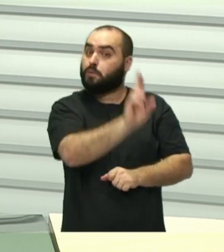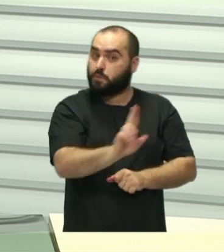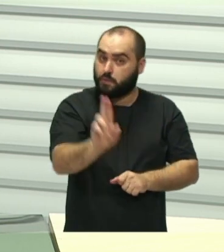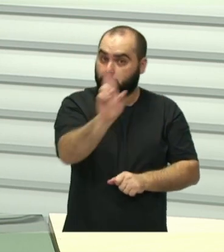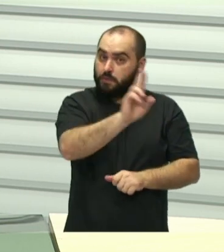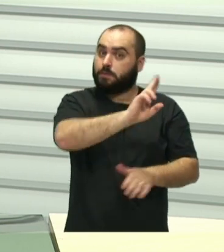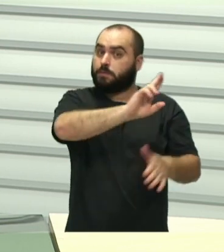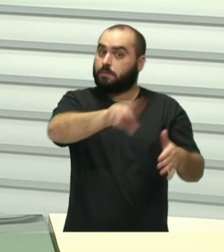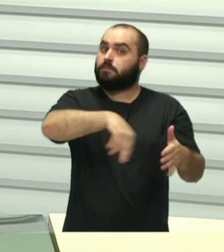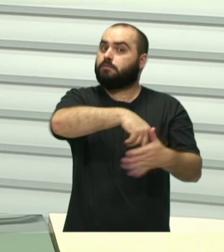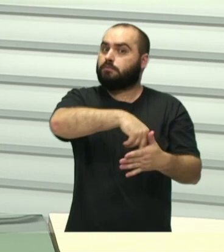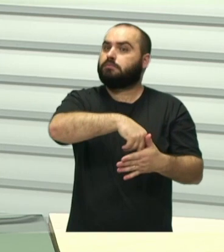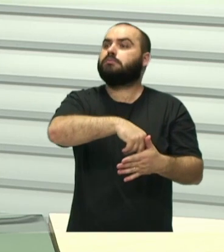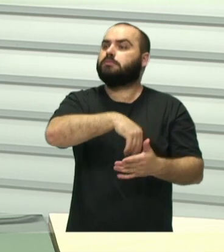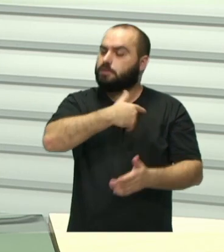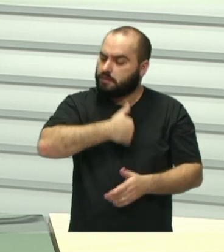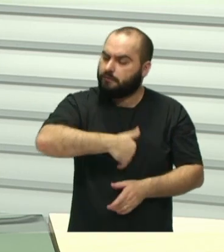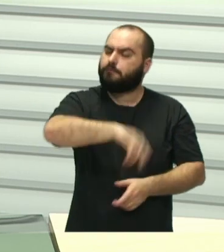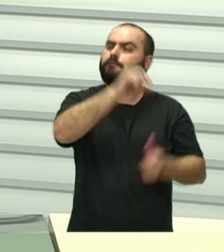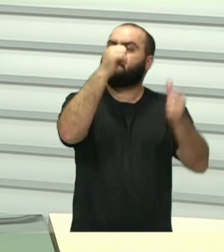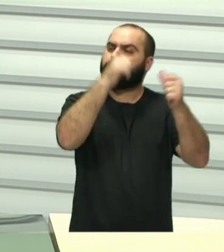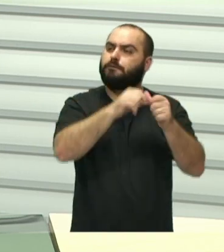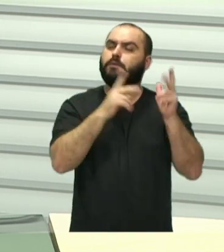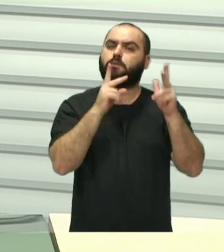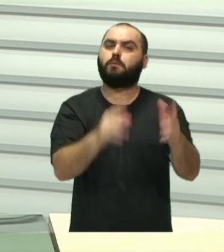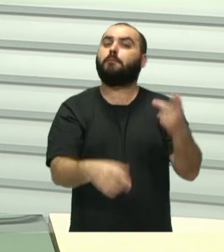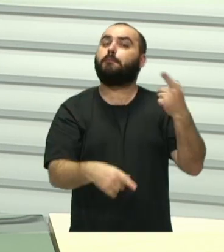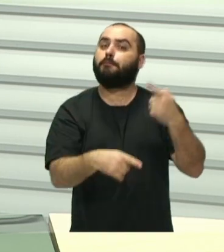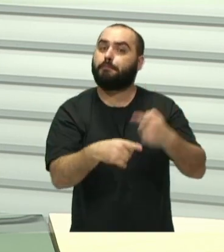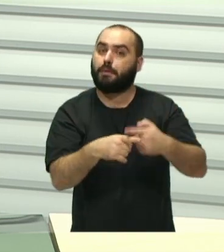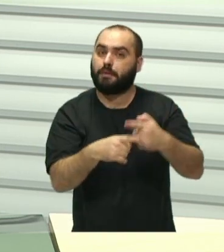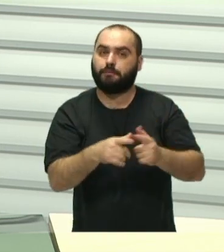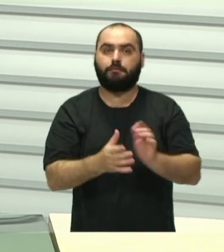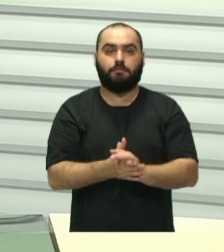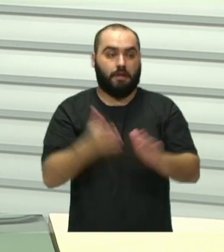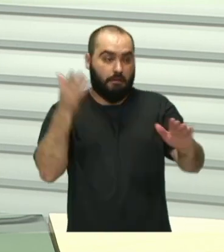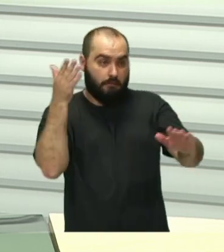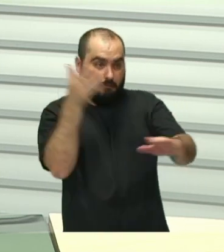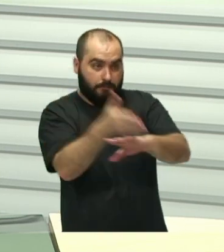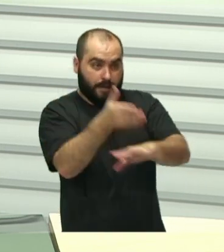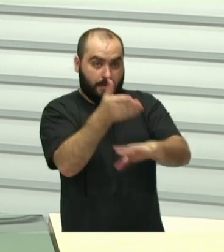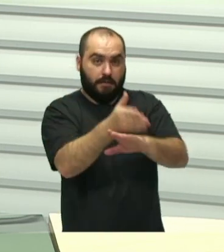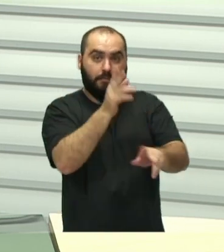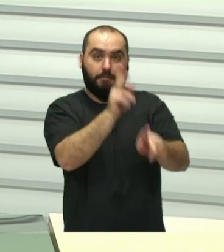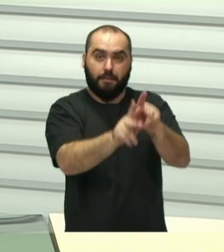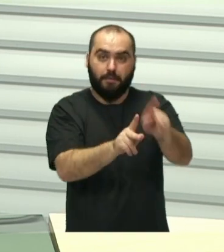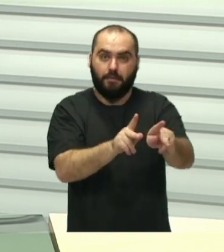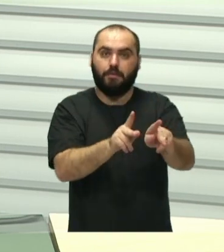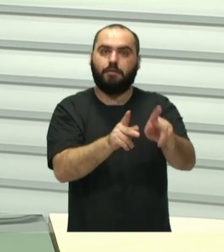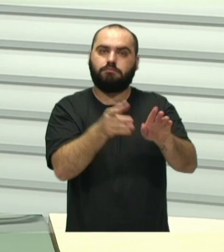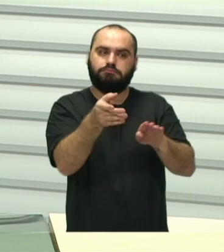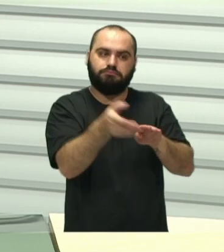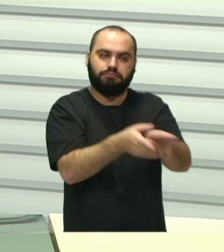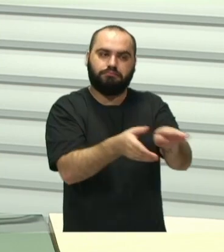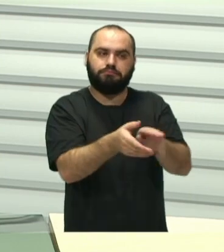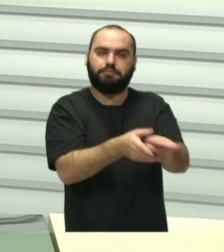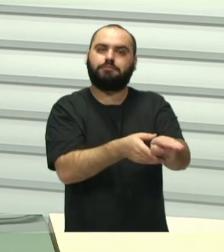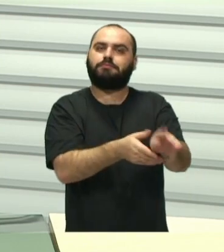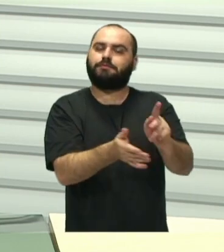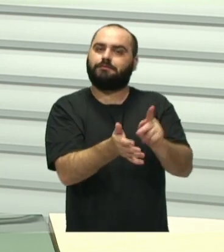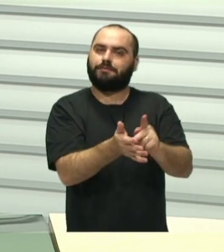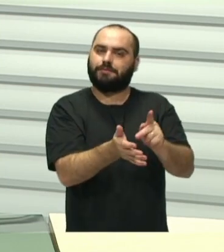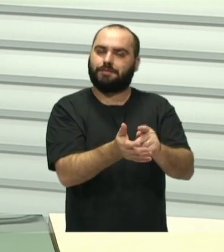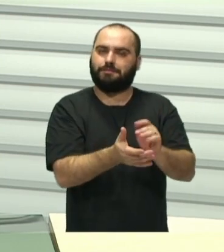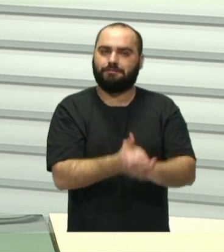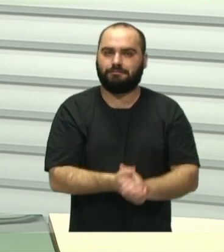porque com certeza a Participação Popular a orienta muitas ações do legislativo e assim deve ser que nós possamos sempre